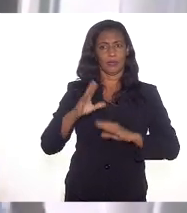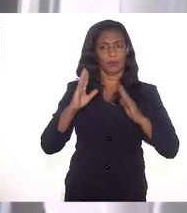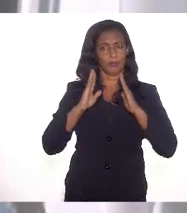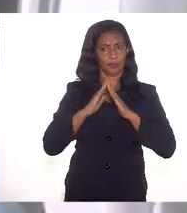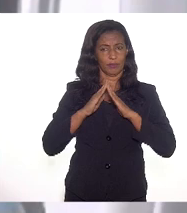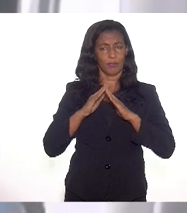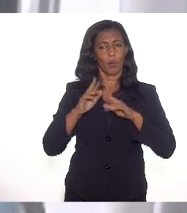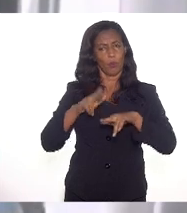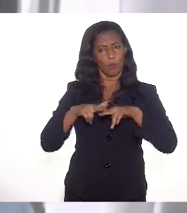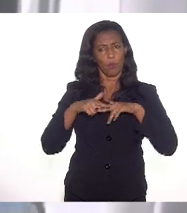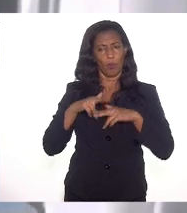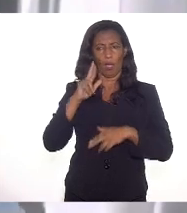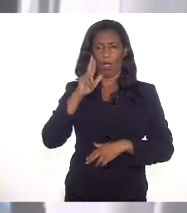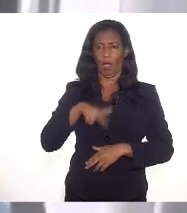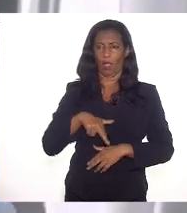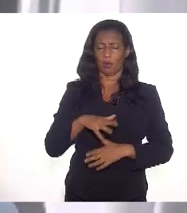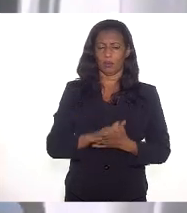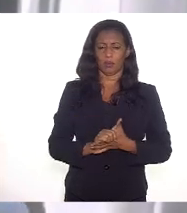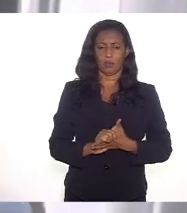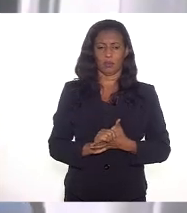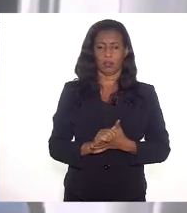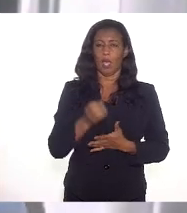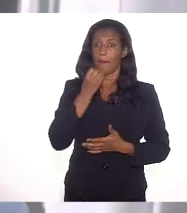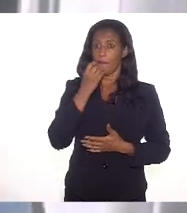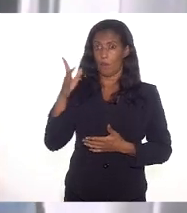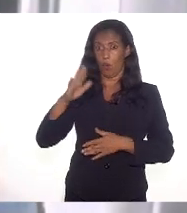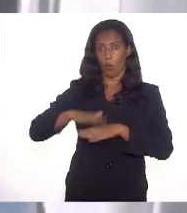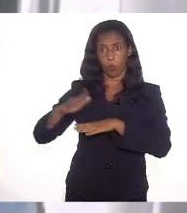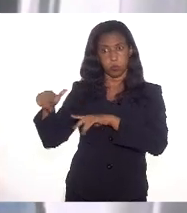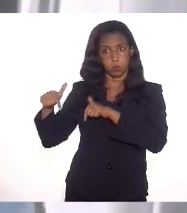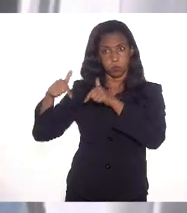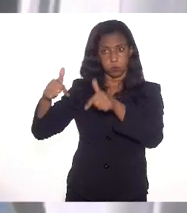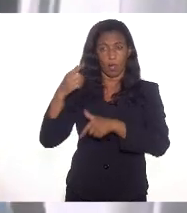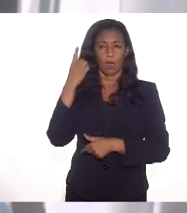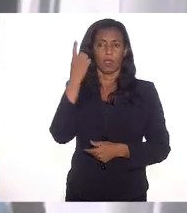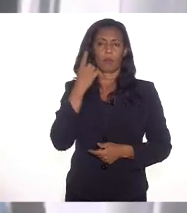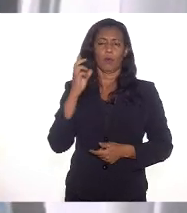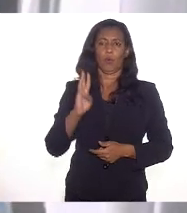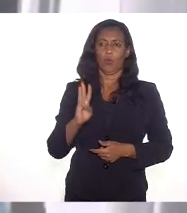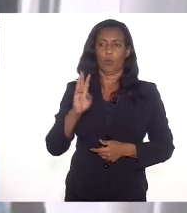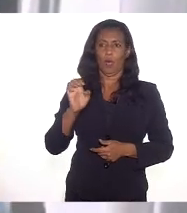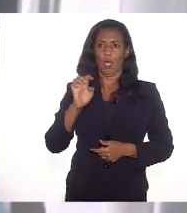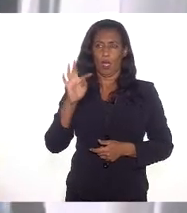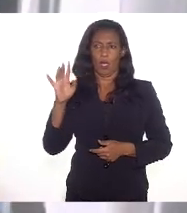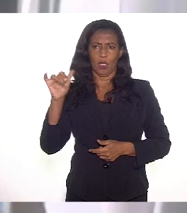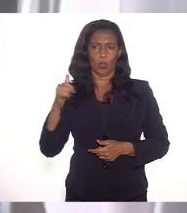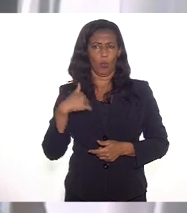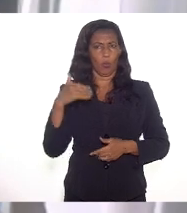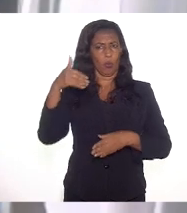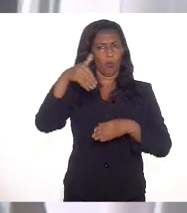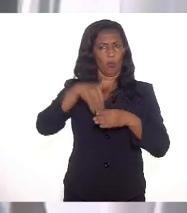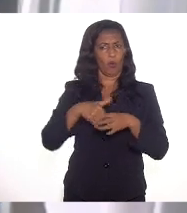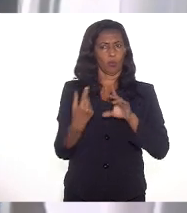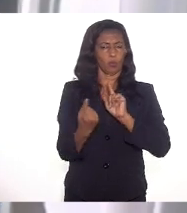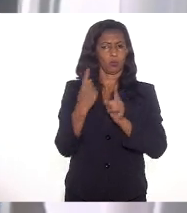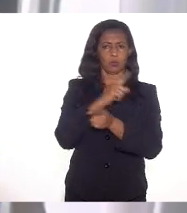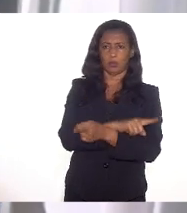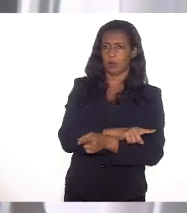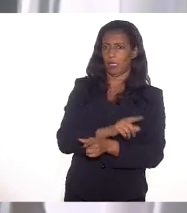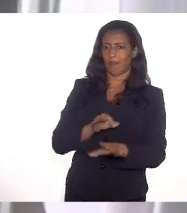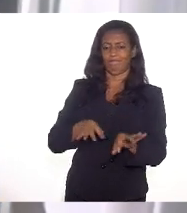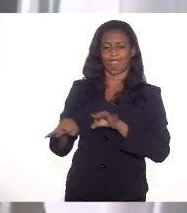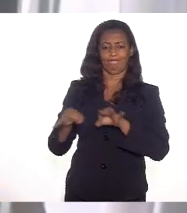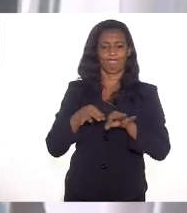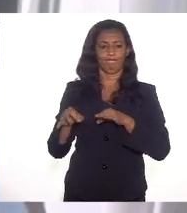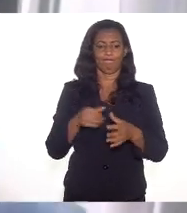por essa razão, sem nenhum demérito, a boa iniciativa do deputado Wellington José, eu declaro meu voto contrário a esse